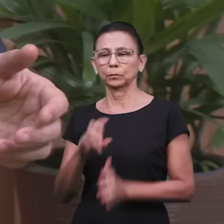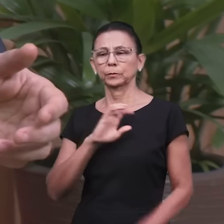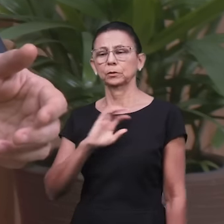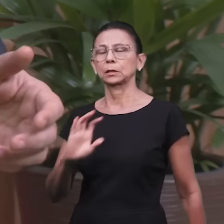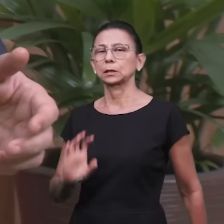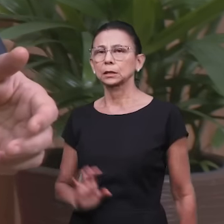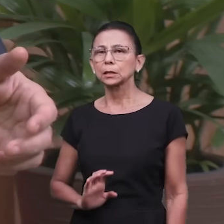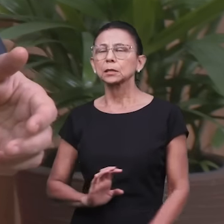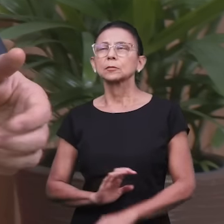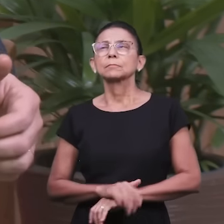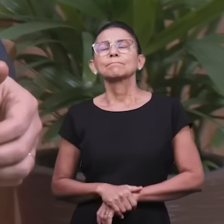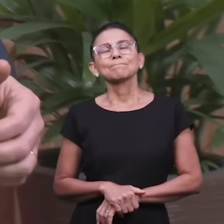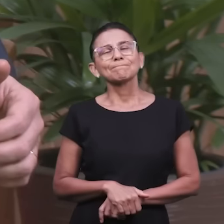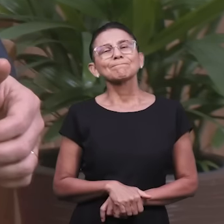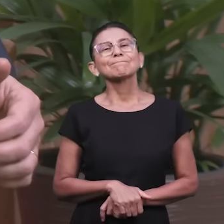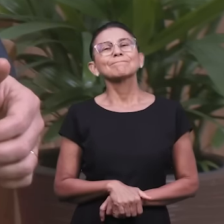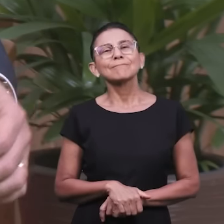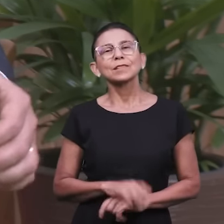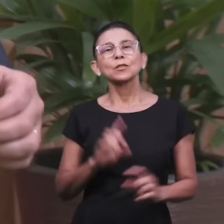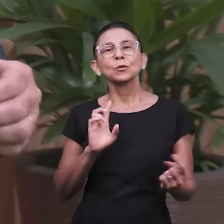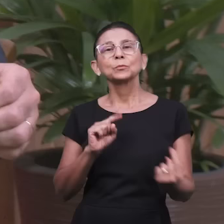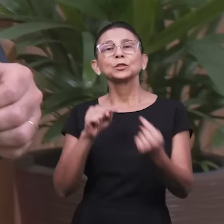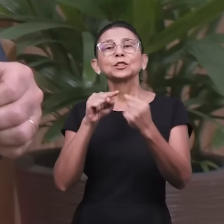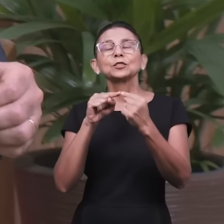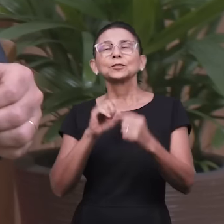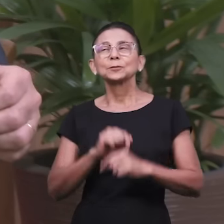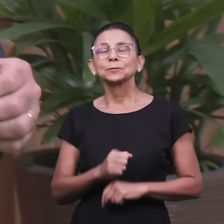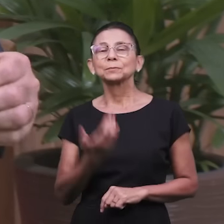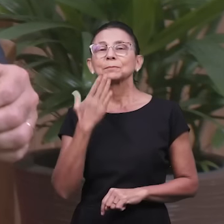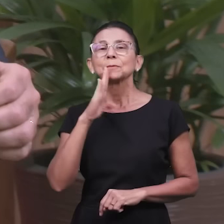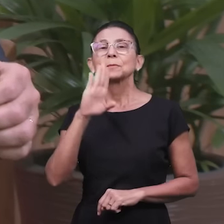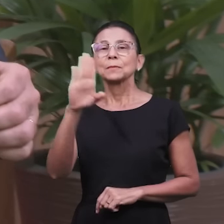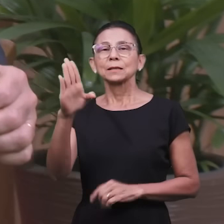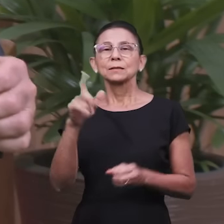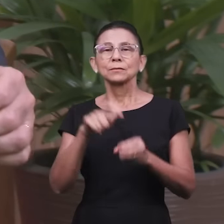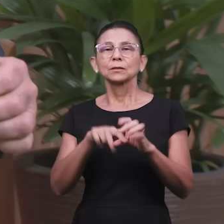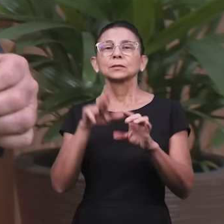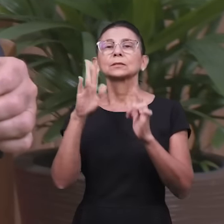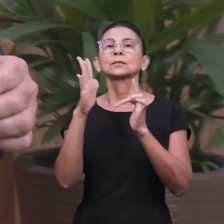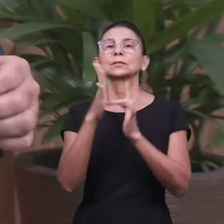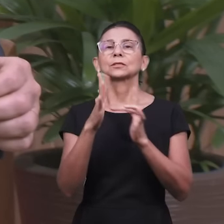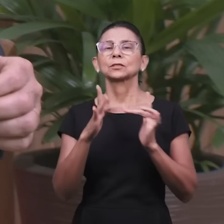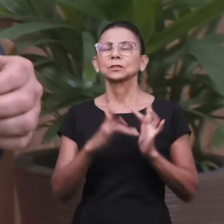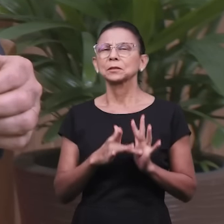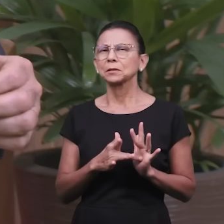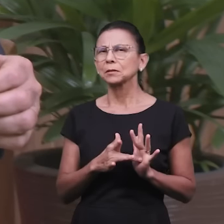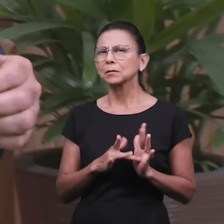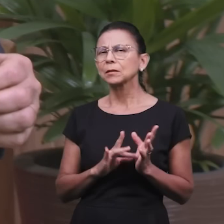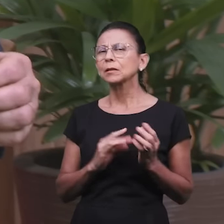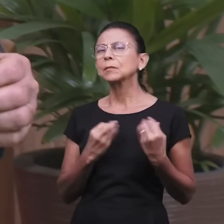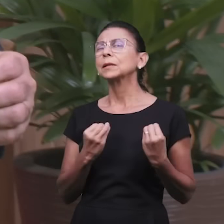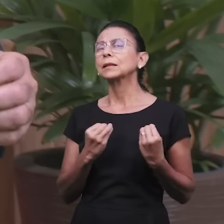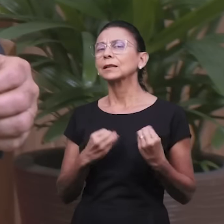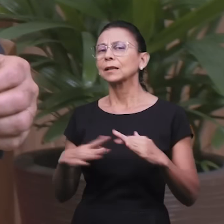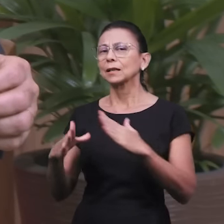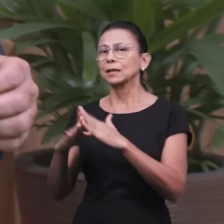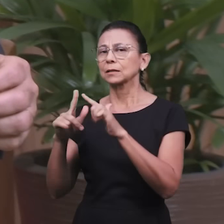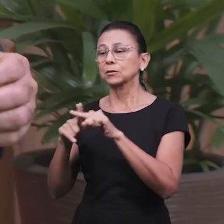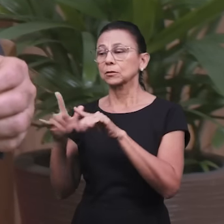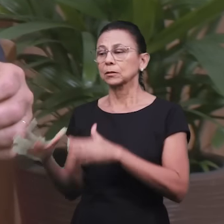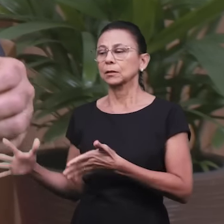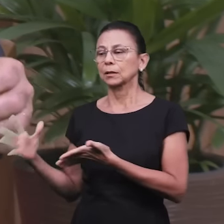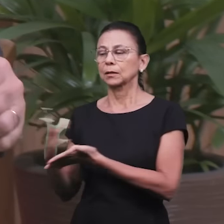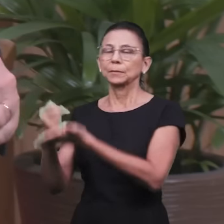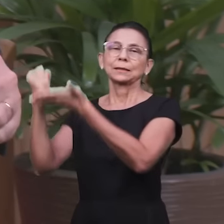de uma promessa que se cumprirá muito em breve, a volta do Senhor Jesus para arrebatar